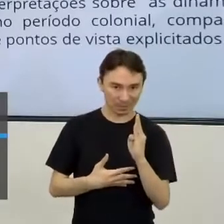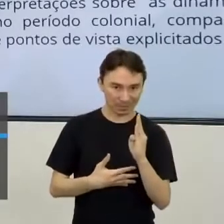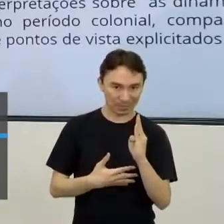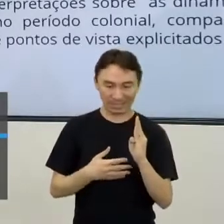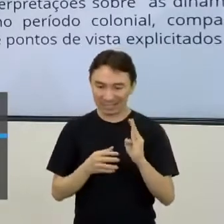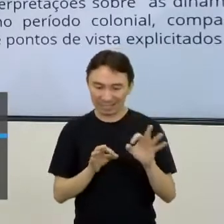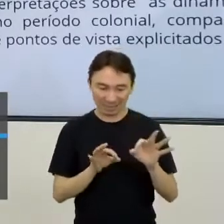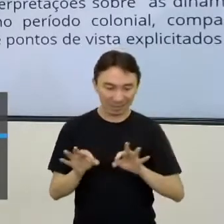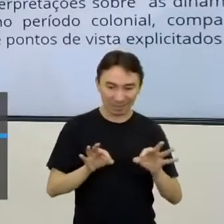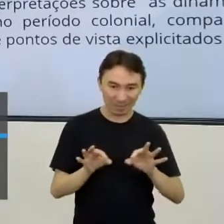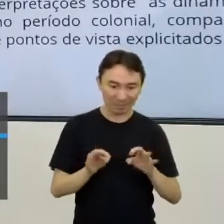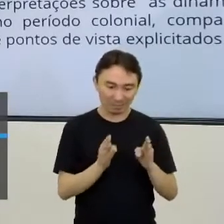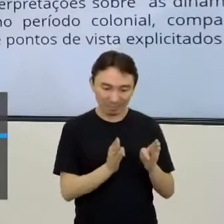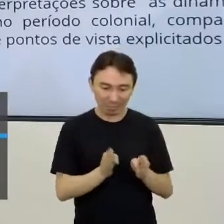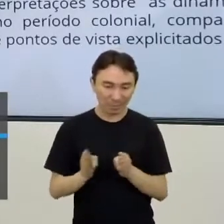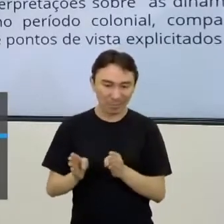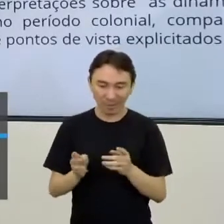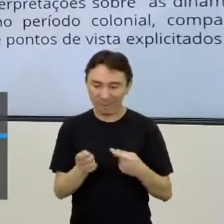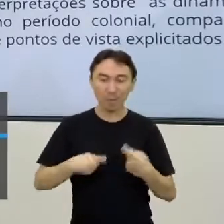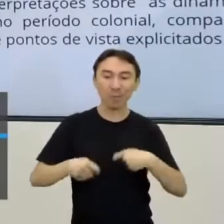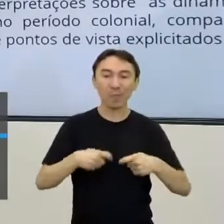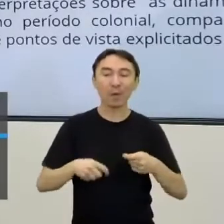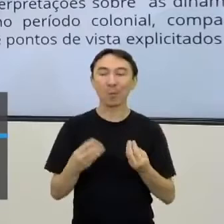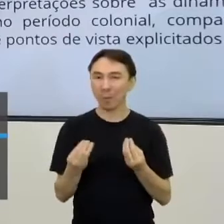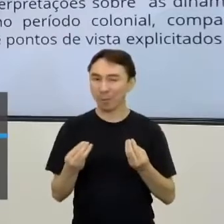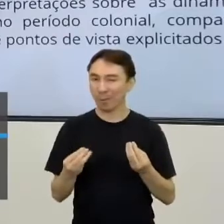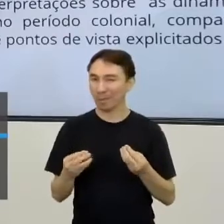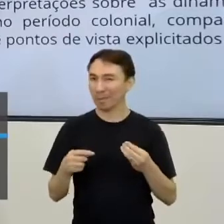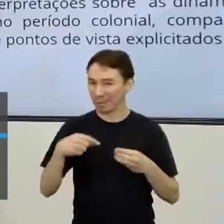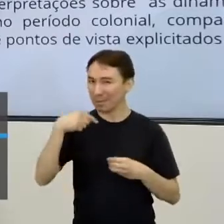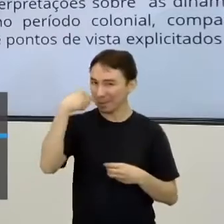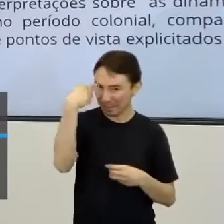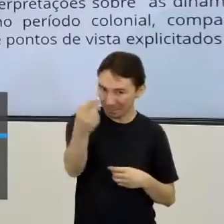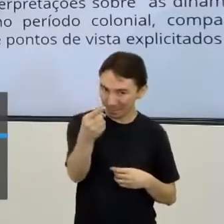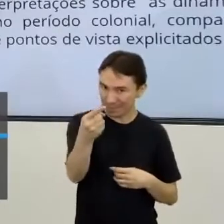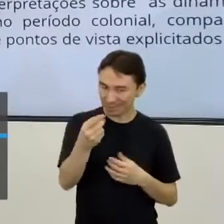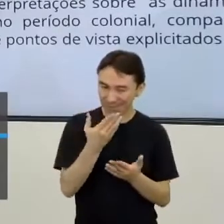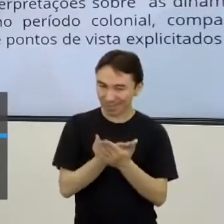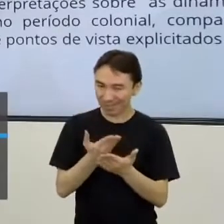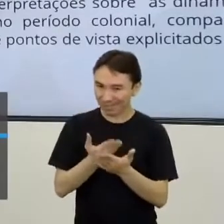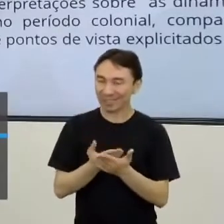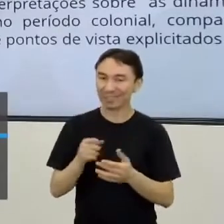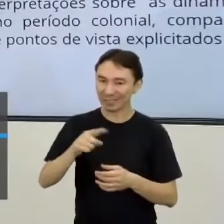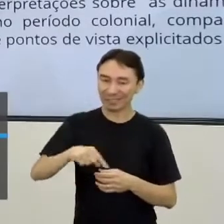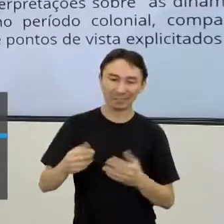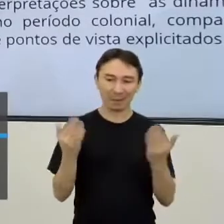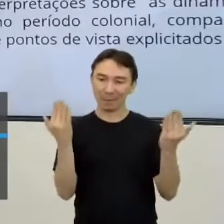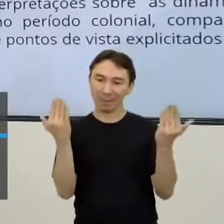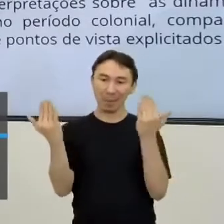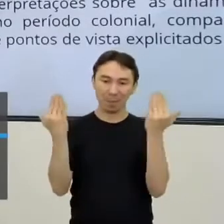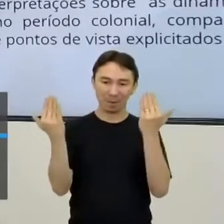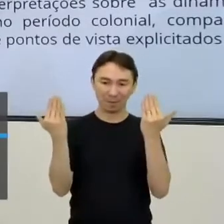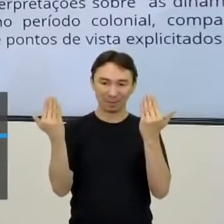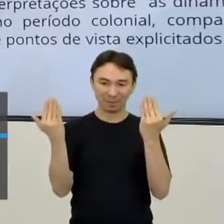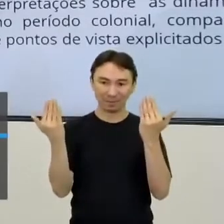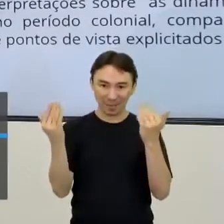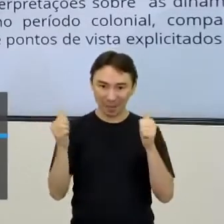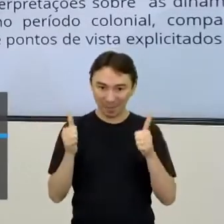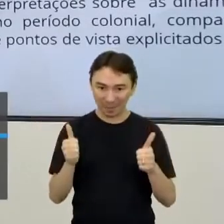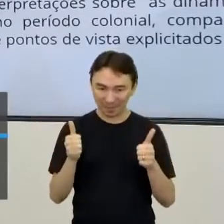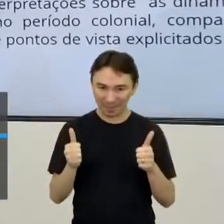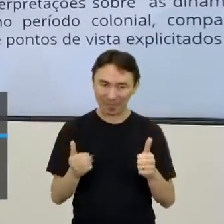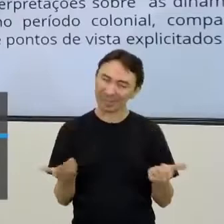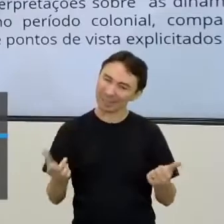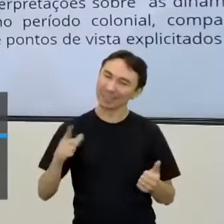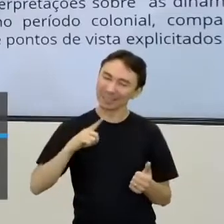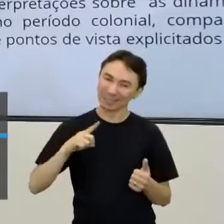trabalhar separado agora e depois a gente compara. E aí, professores, eu trouxe um mapa mental, espero que vocês gostem, para a gente falar